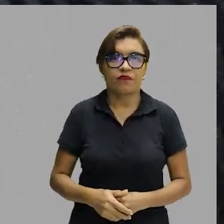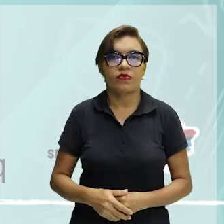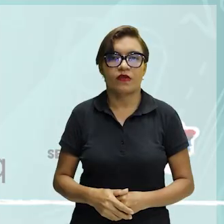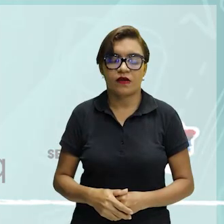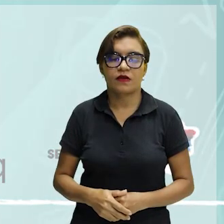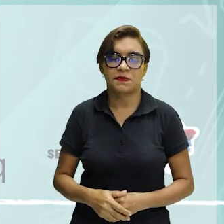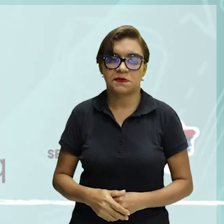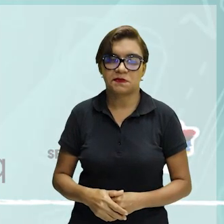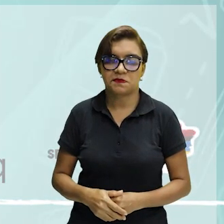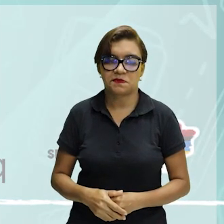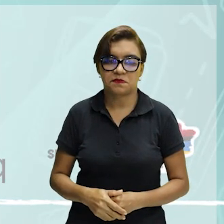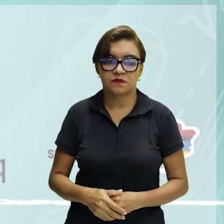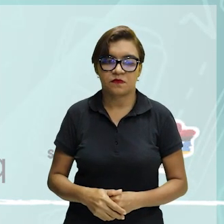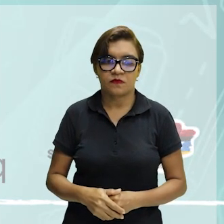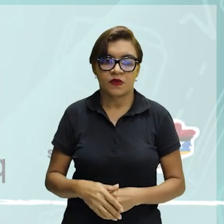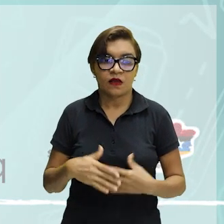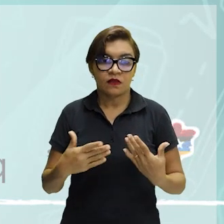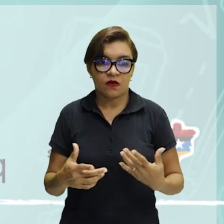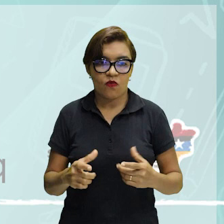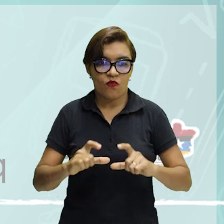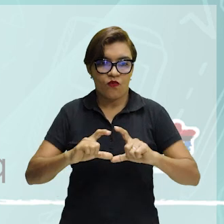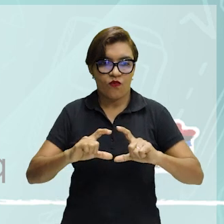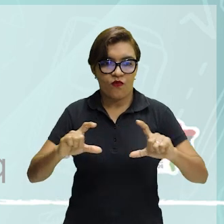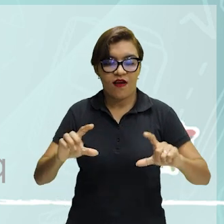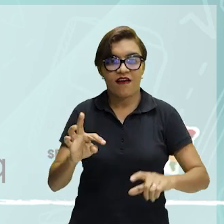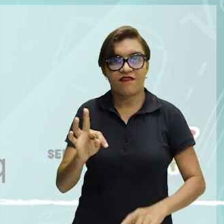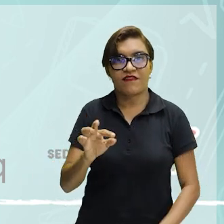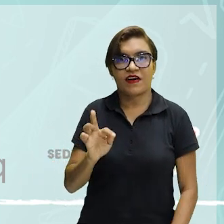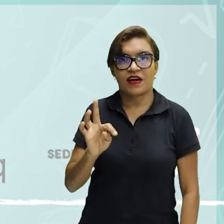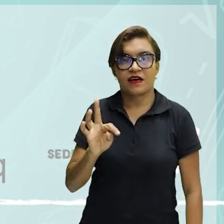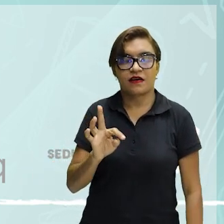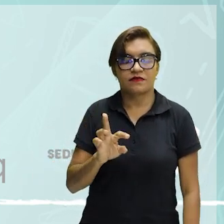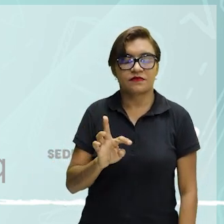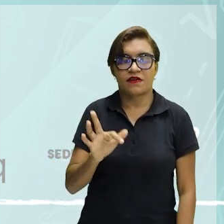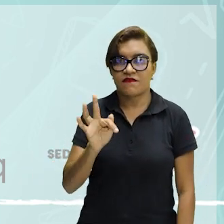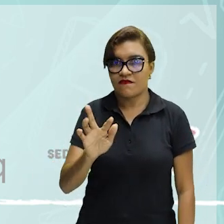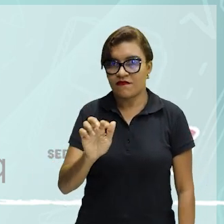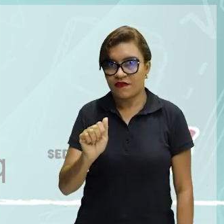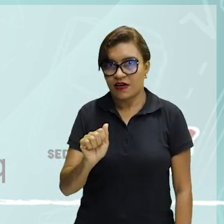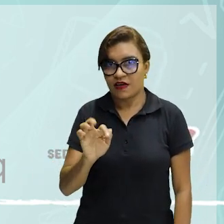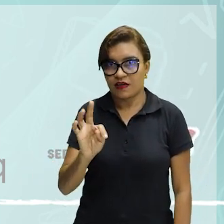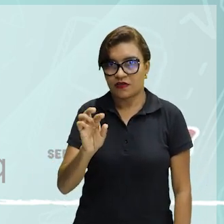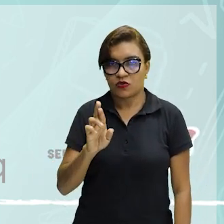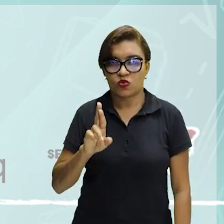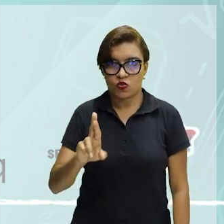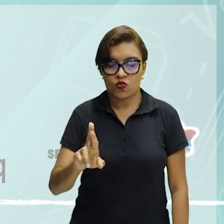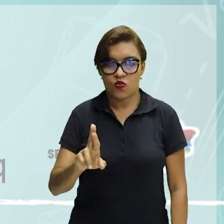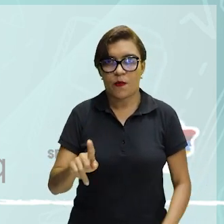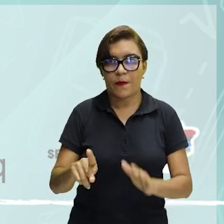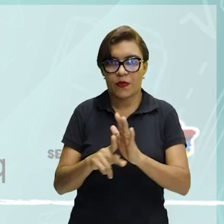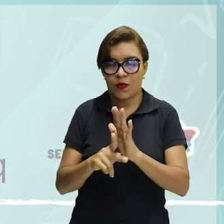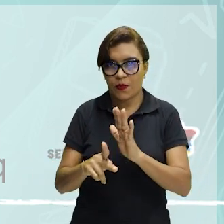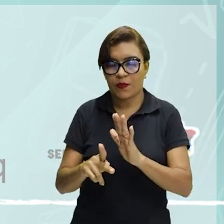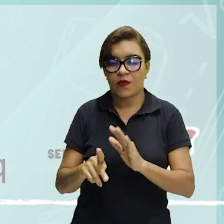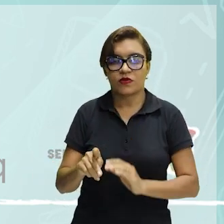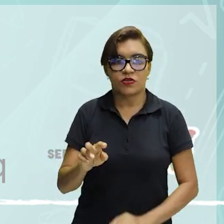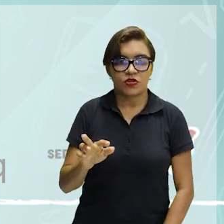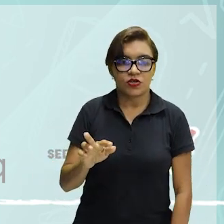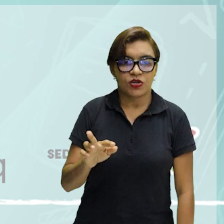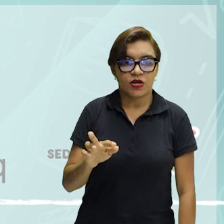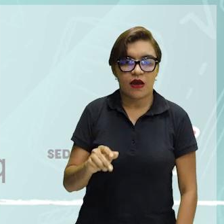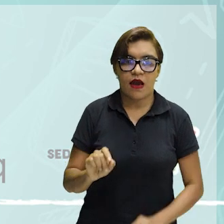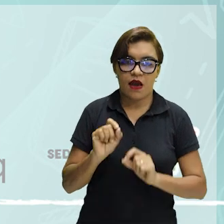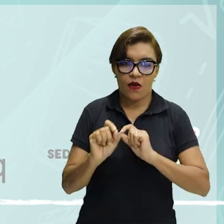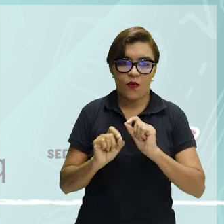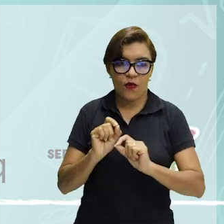Esse fator é o fator de Van Hoff, que vai me dar a quantidade de partículas na solução,